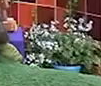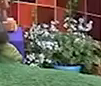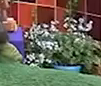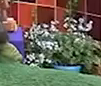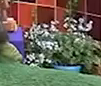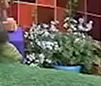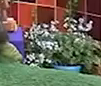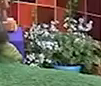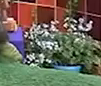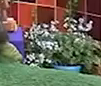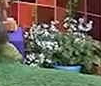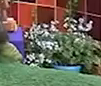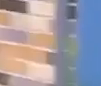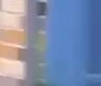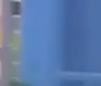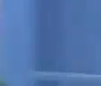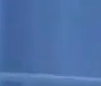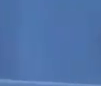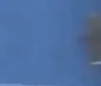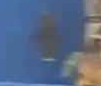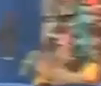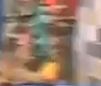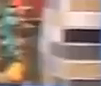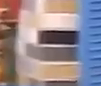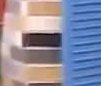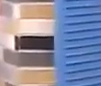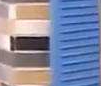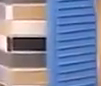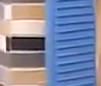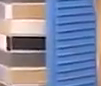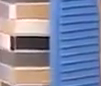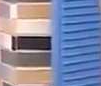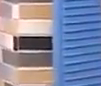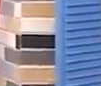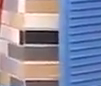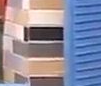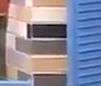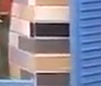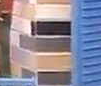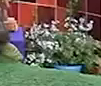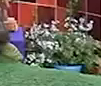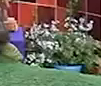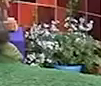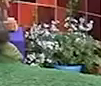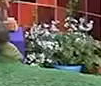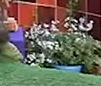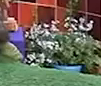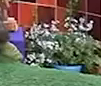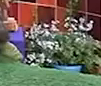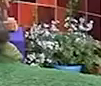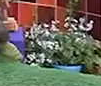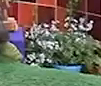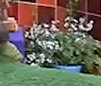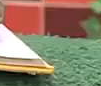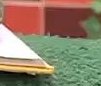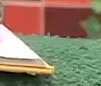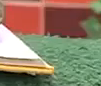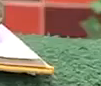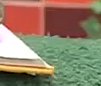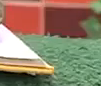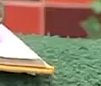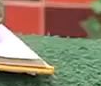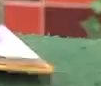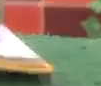Bora. Beleza! Obrigado, você é o jabuti! Você é o jabuti! Você é o cara!